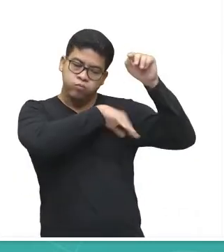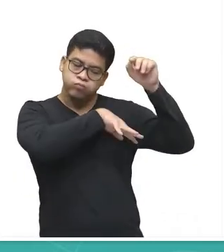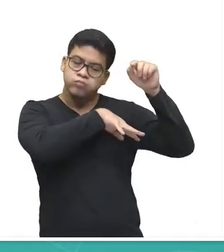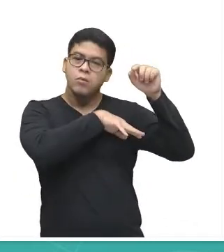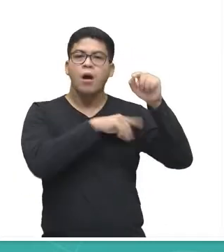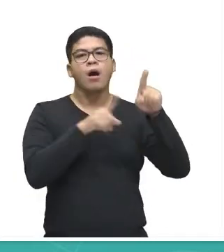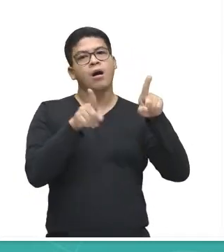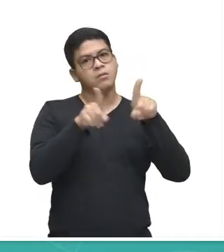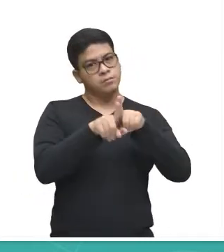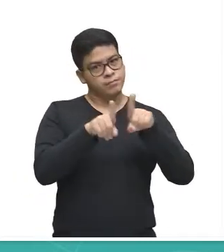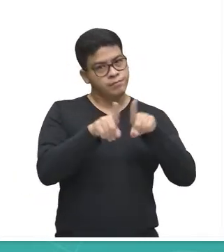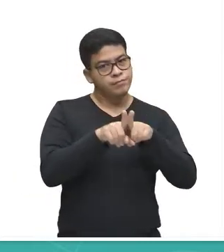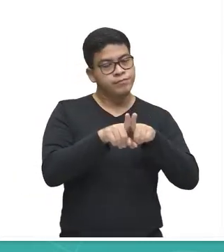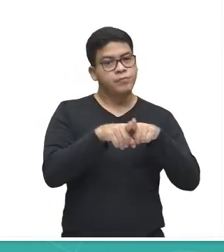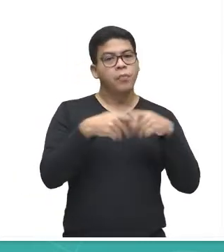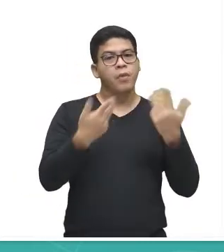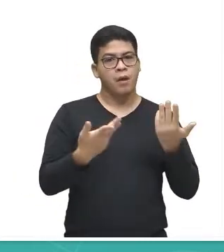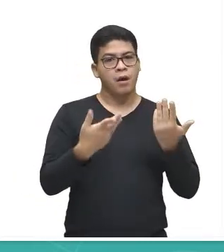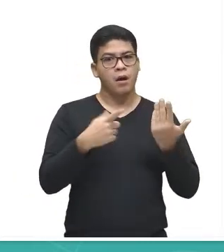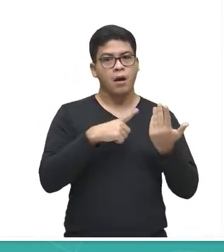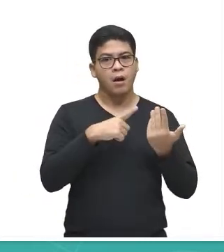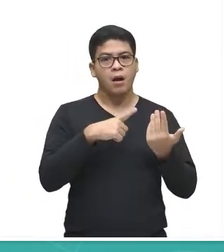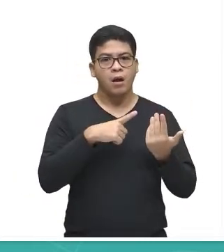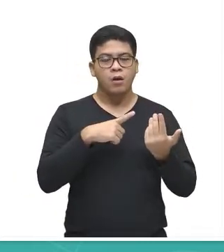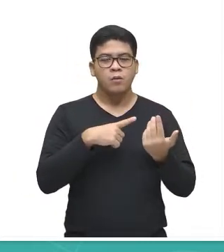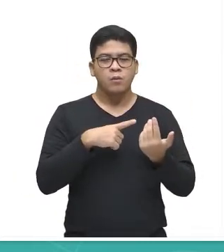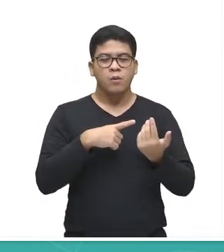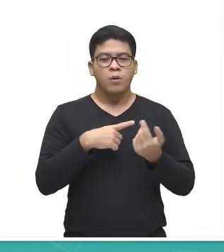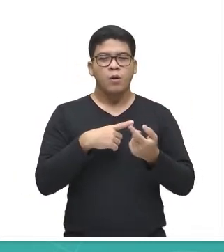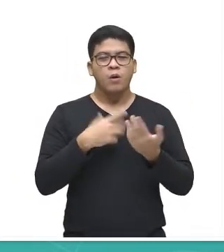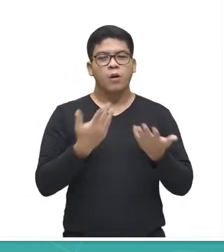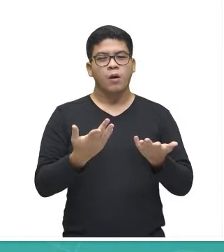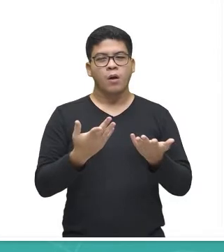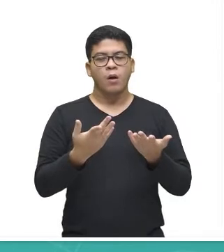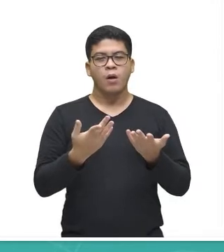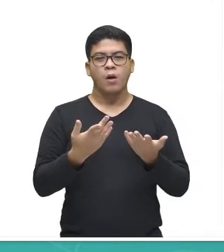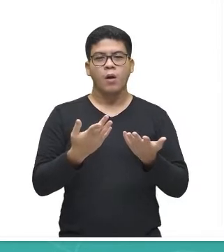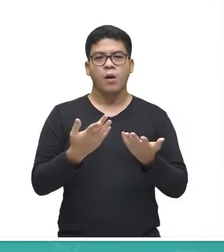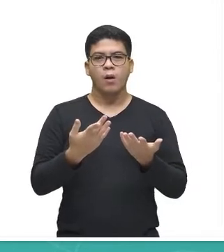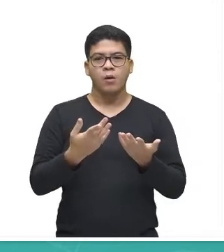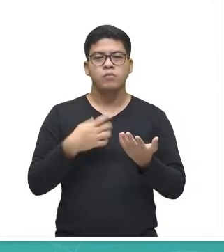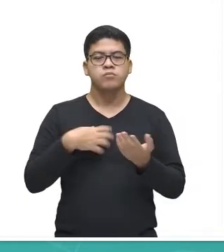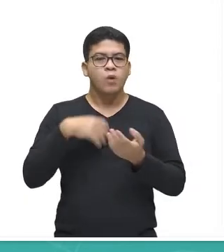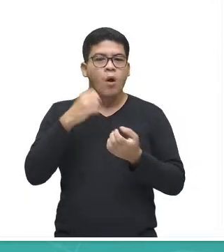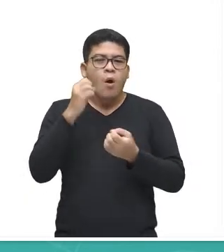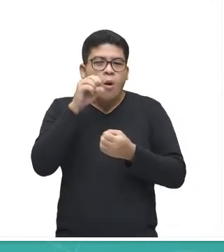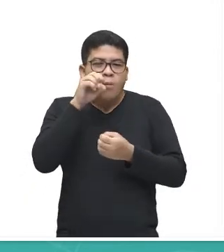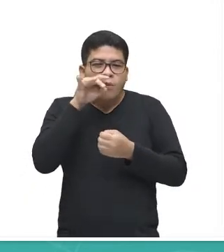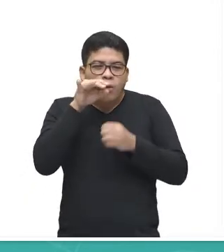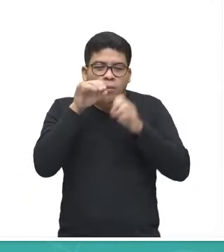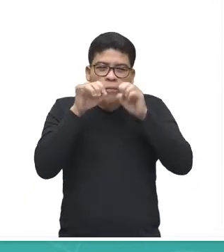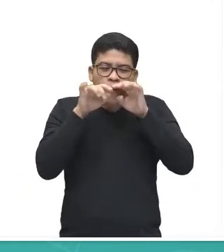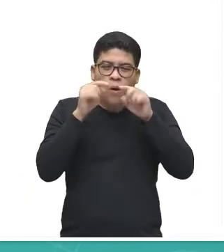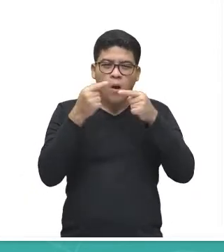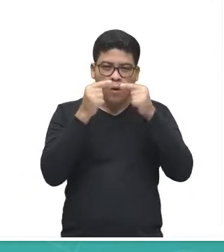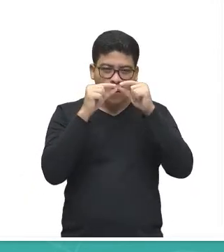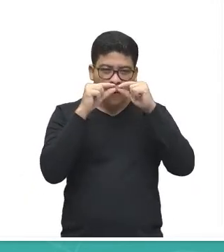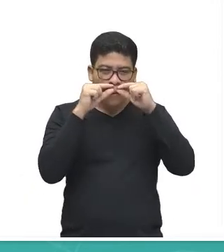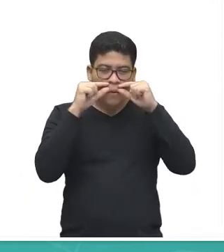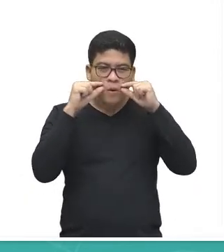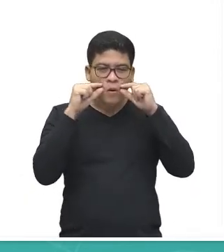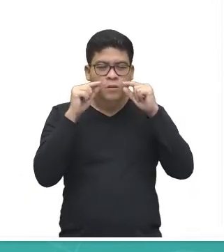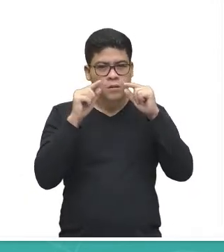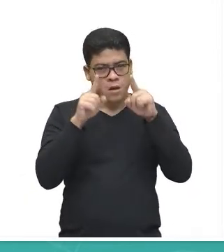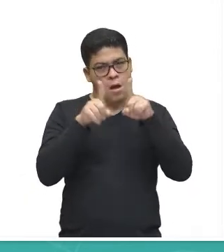axilares. É normal o aparecimento dos pelos Na face, da pilosidade da face, não. Das